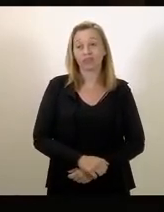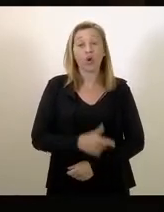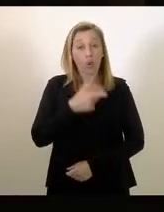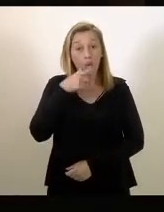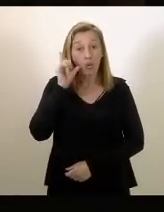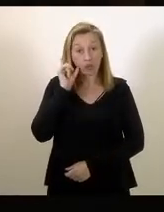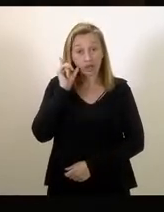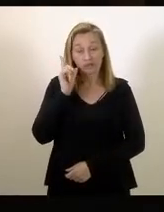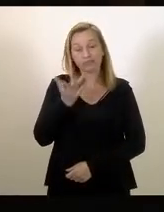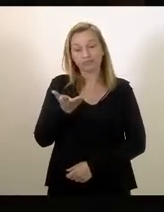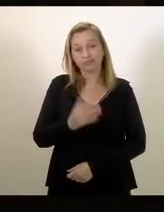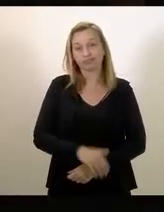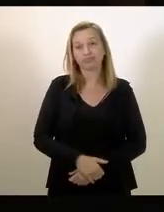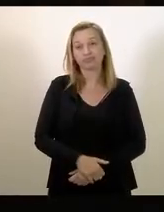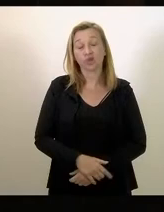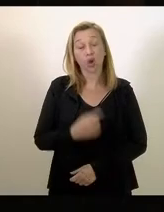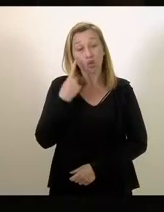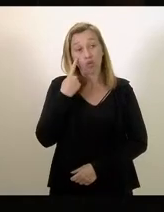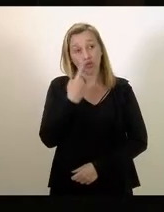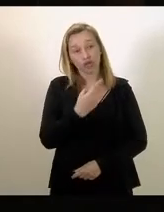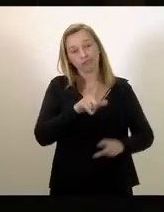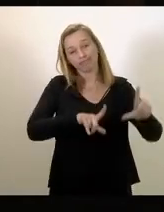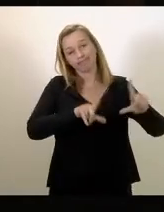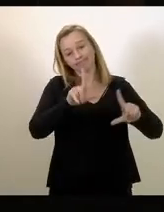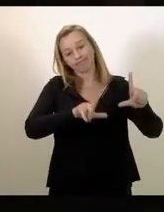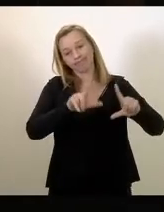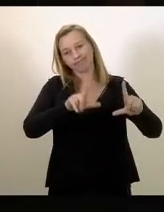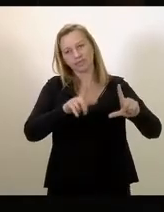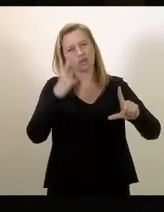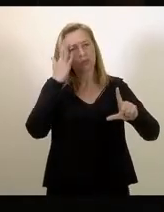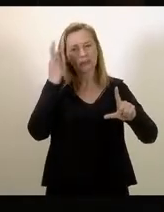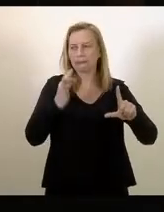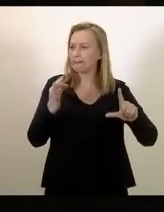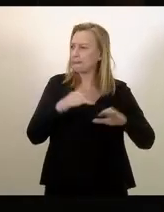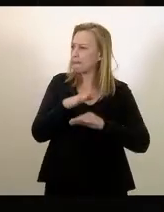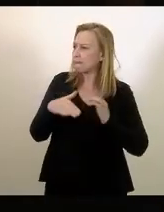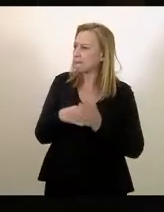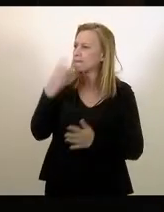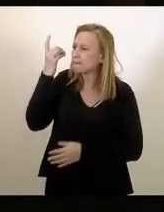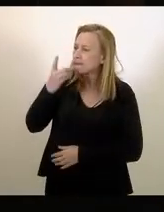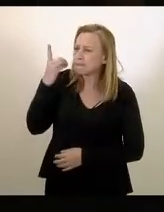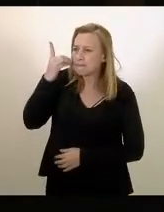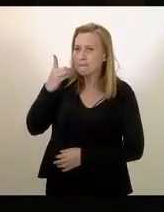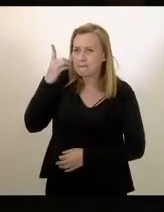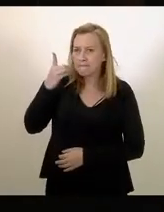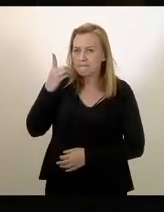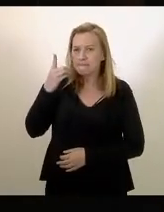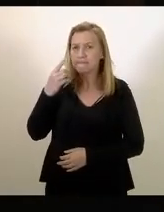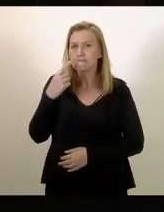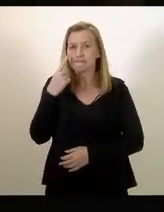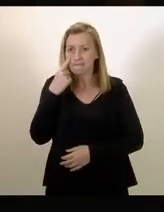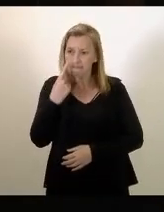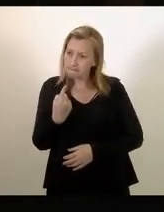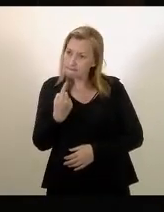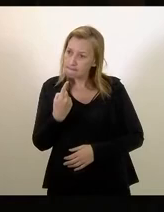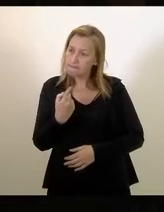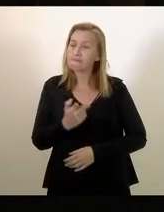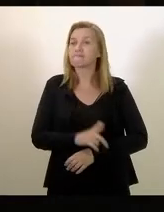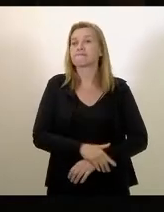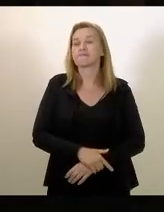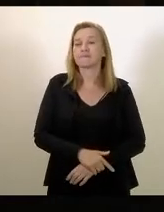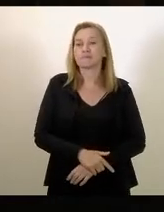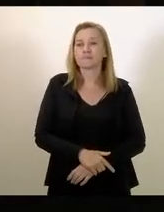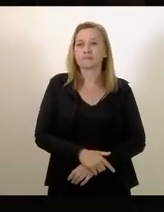eu assisti eu não sei se todos os deputados e deputadas desta casa